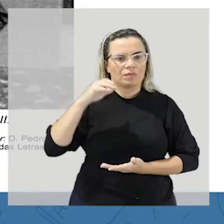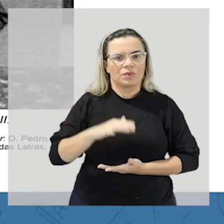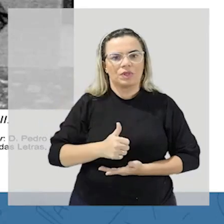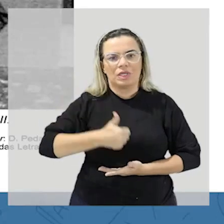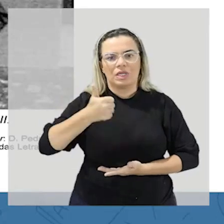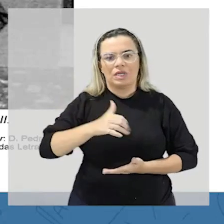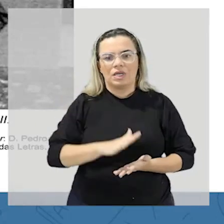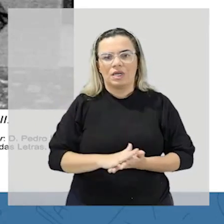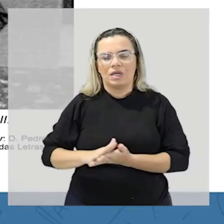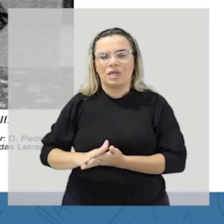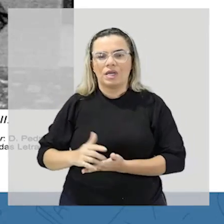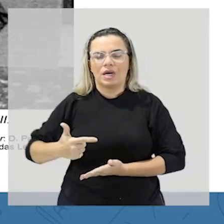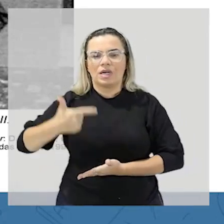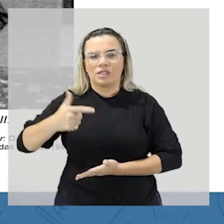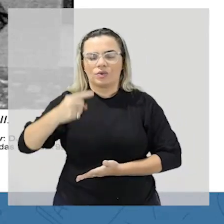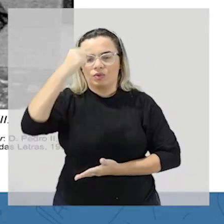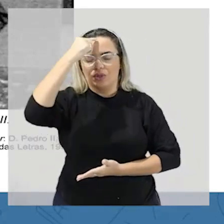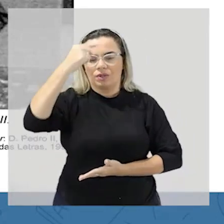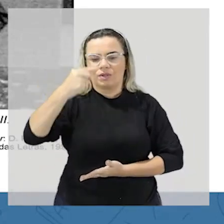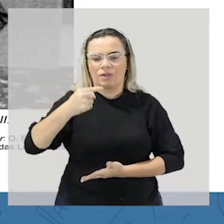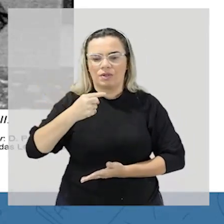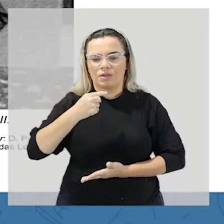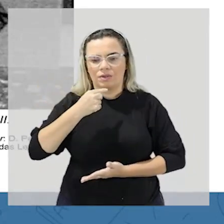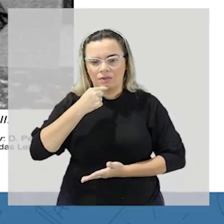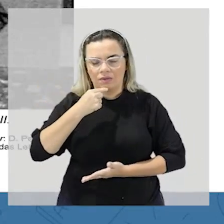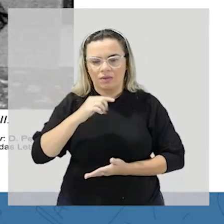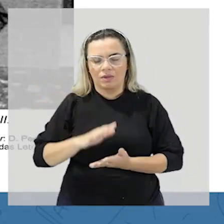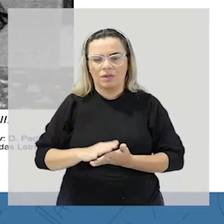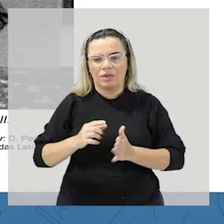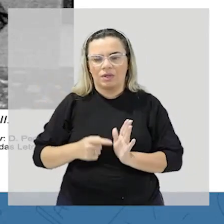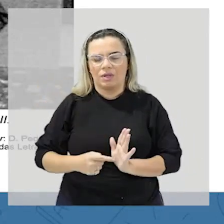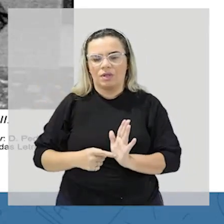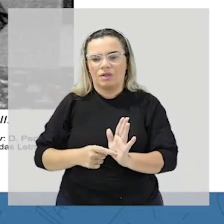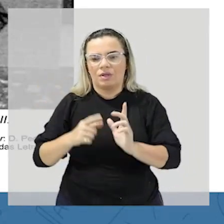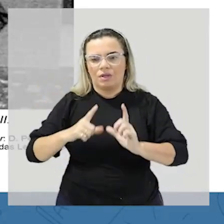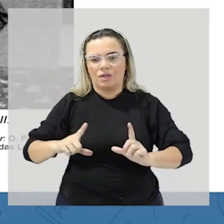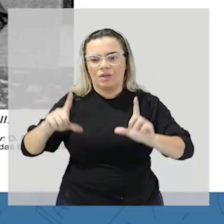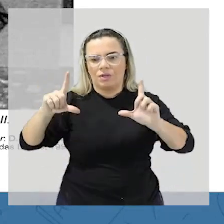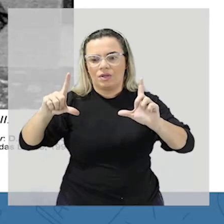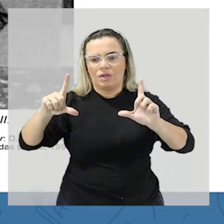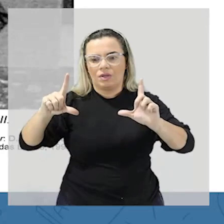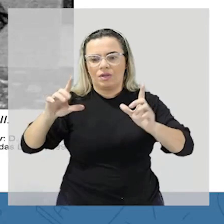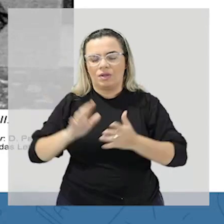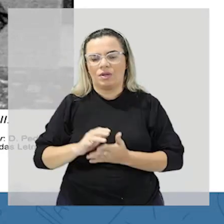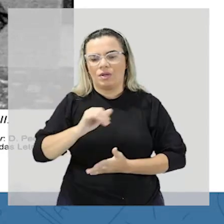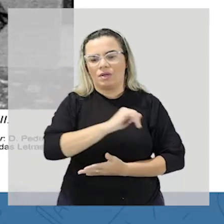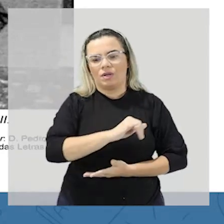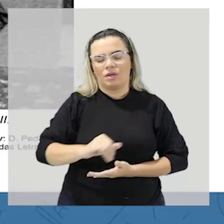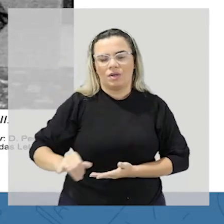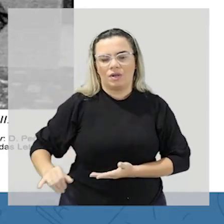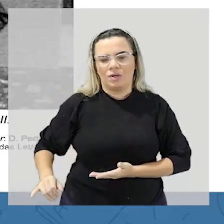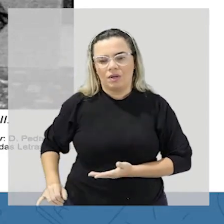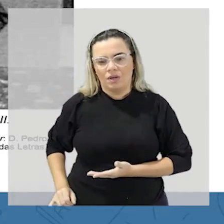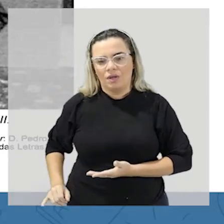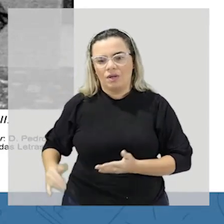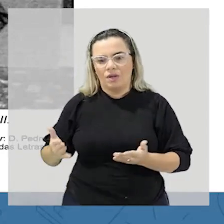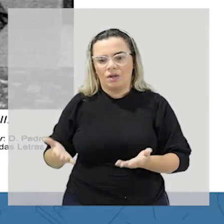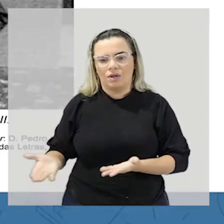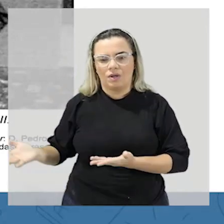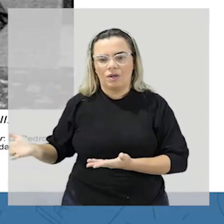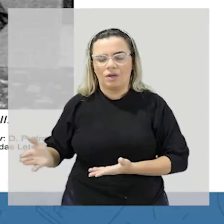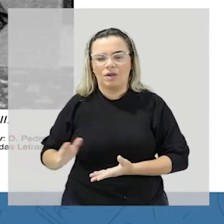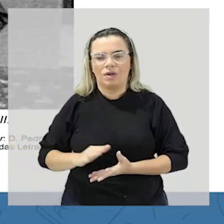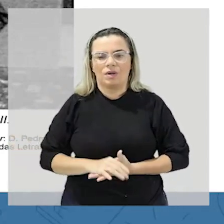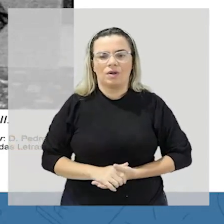a segunda imagem é uma imagem, basicamente, das Barbas do Imperador, aqui, do livro da Lilia